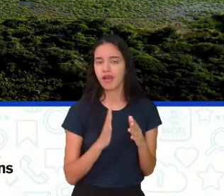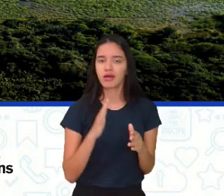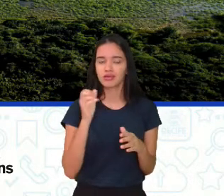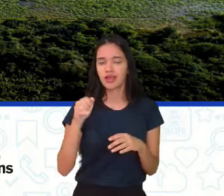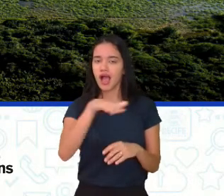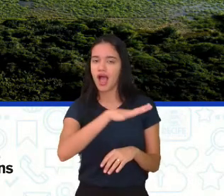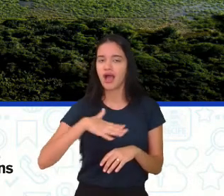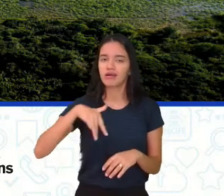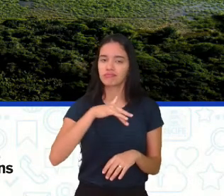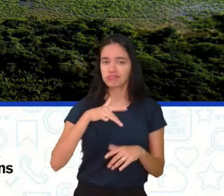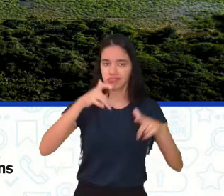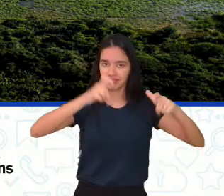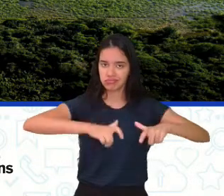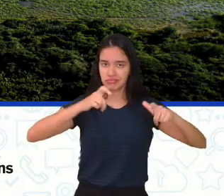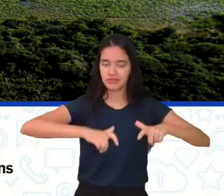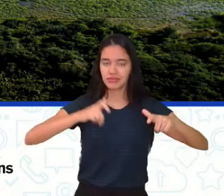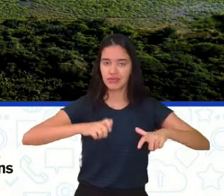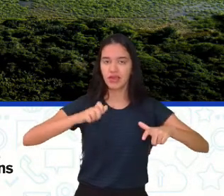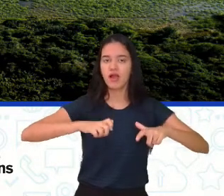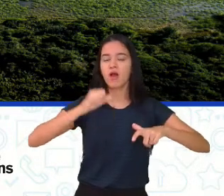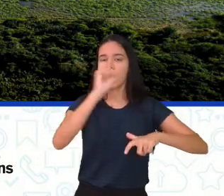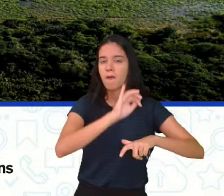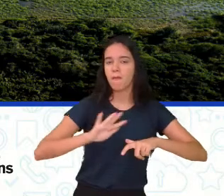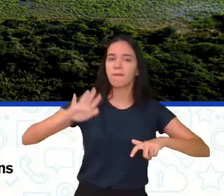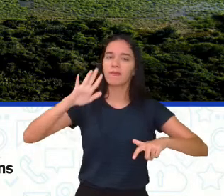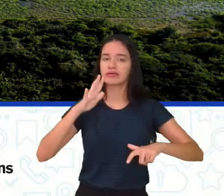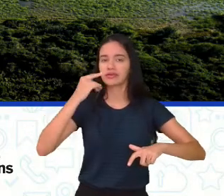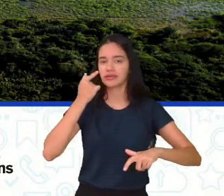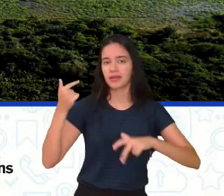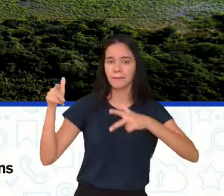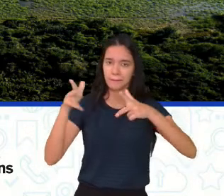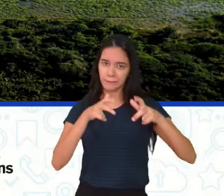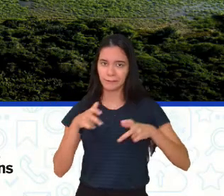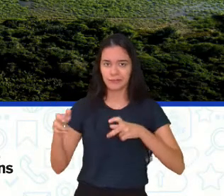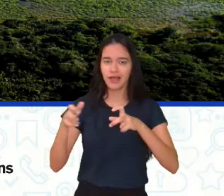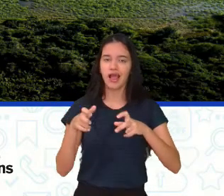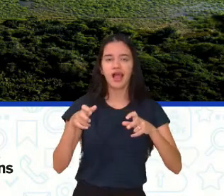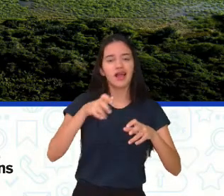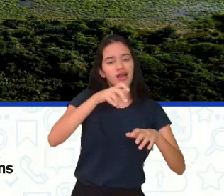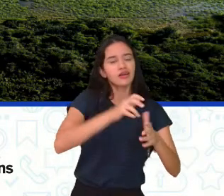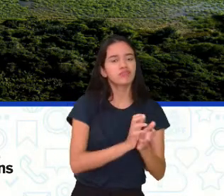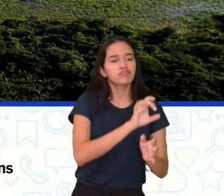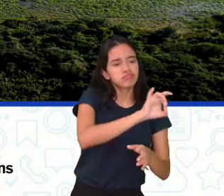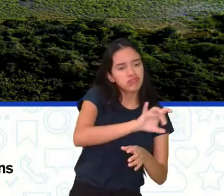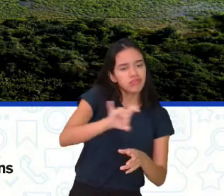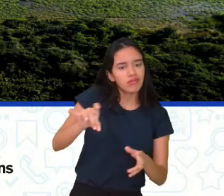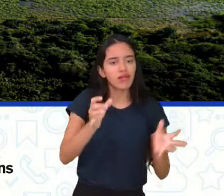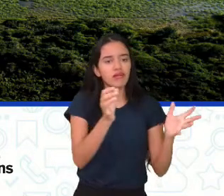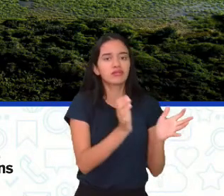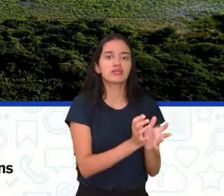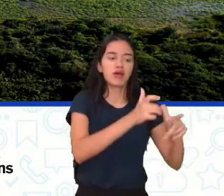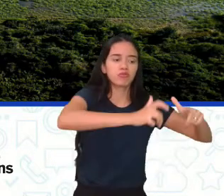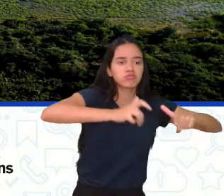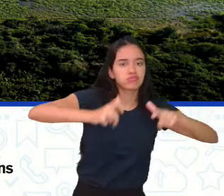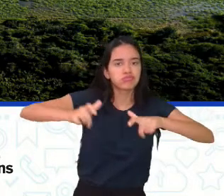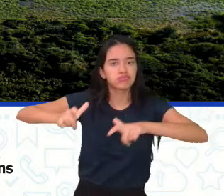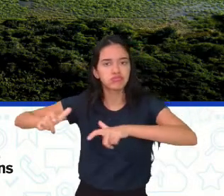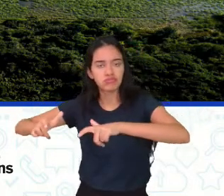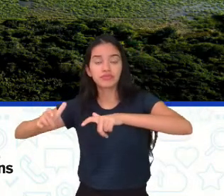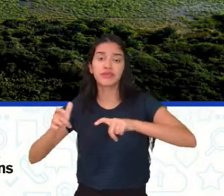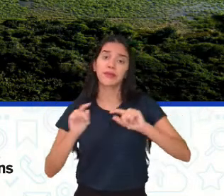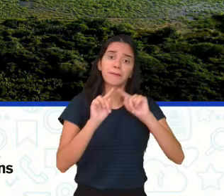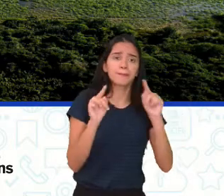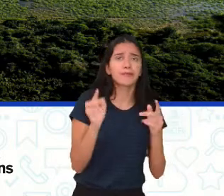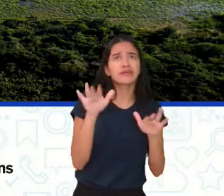território brasileiro, ó, com as paisagens que identificam cada região de cada bioma está aí inserido. Mas